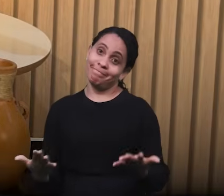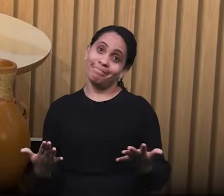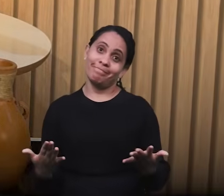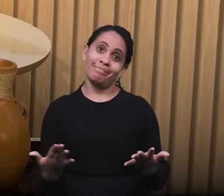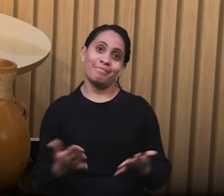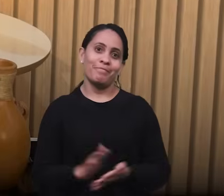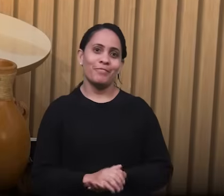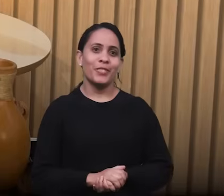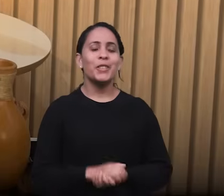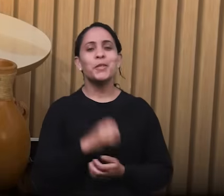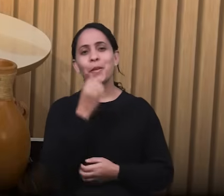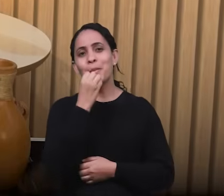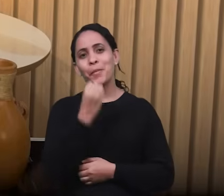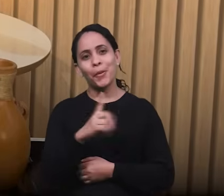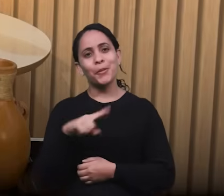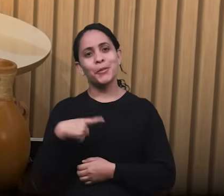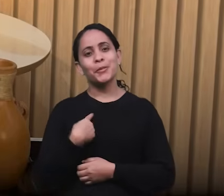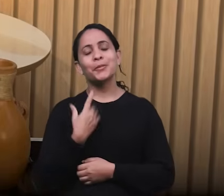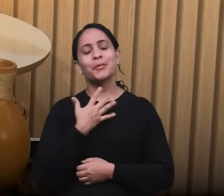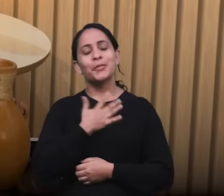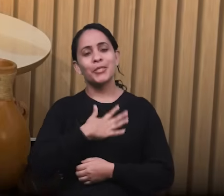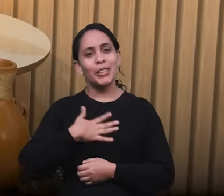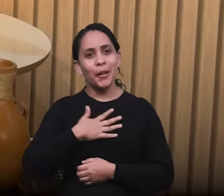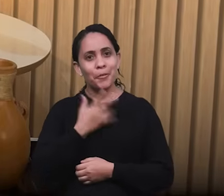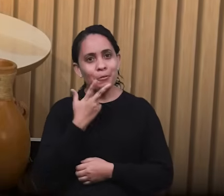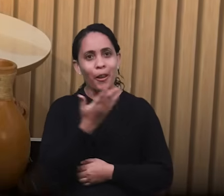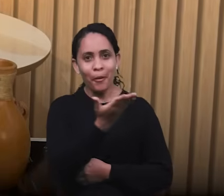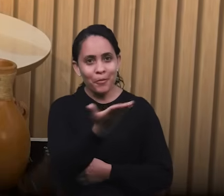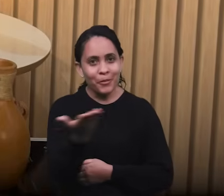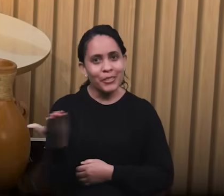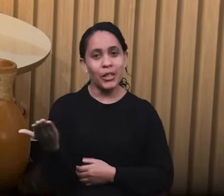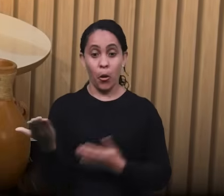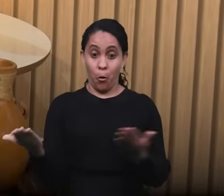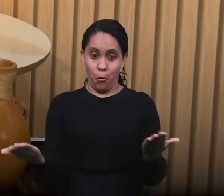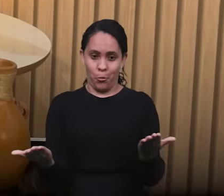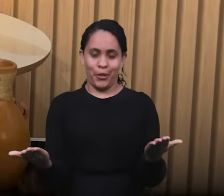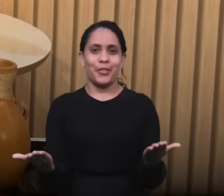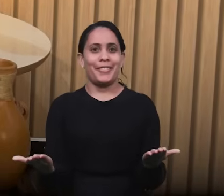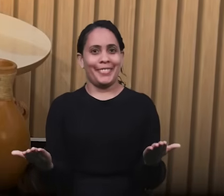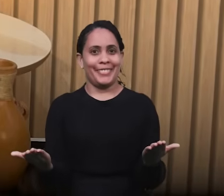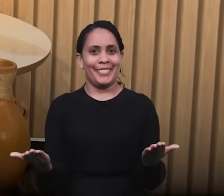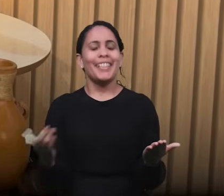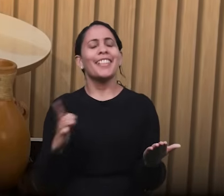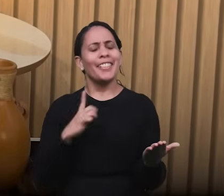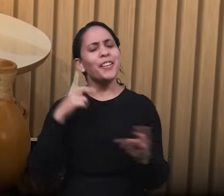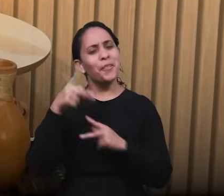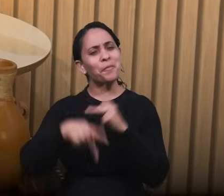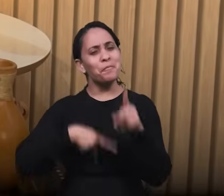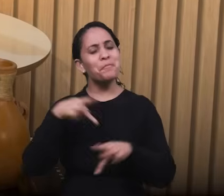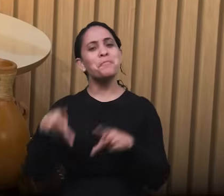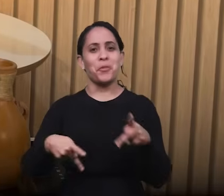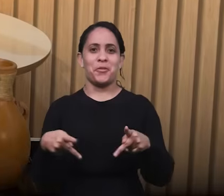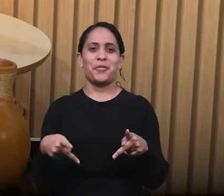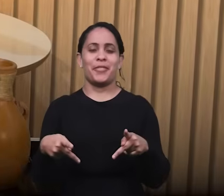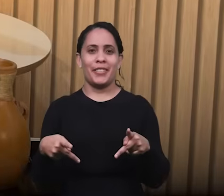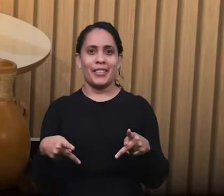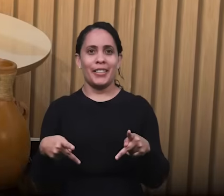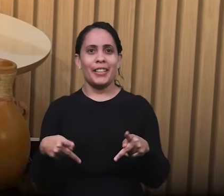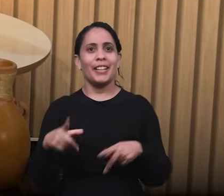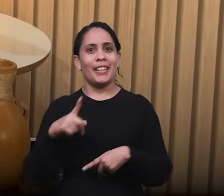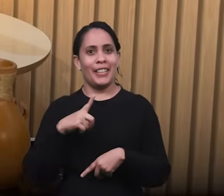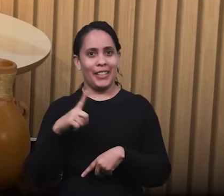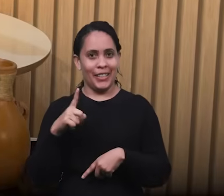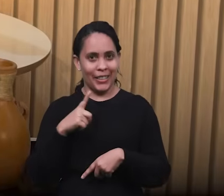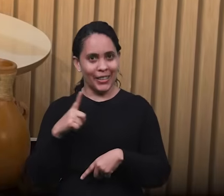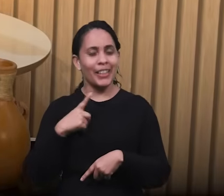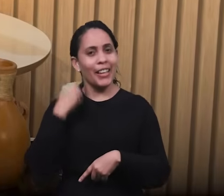vocês, que hoje, ainda hoje, há um povo que está tendo uma experiência, tal